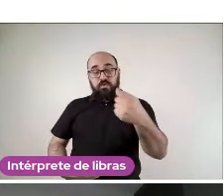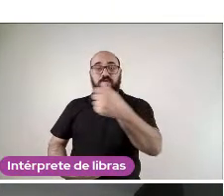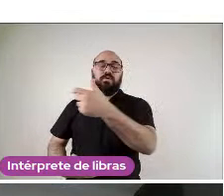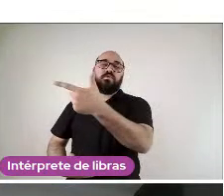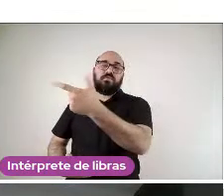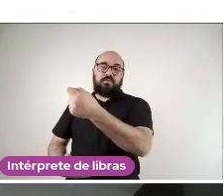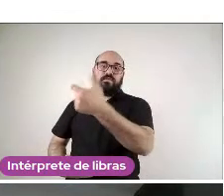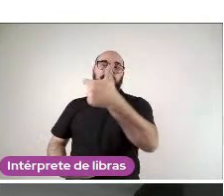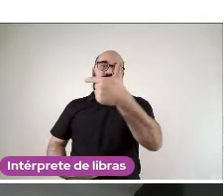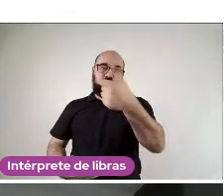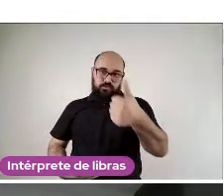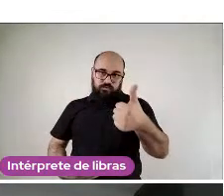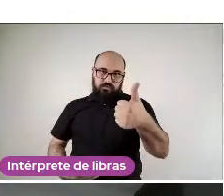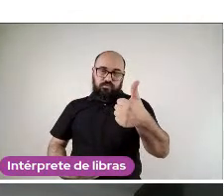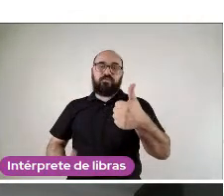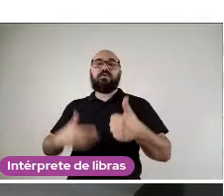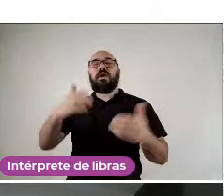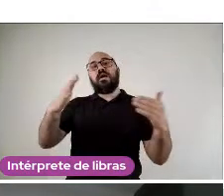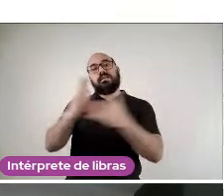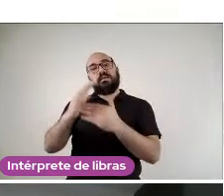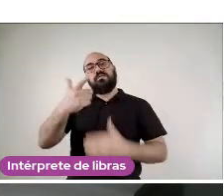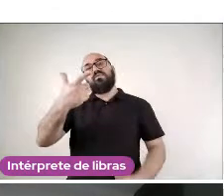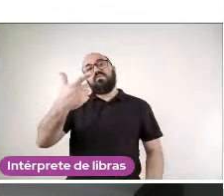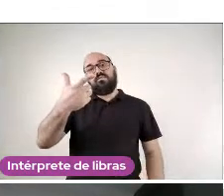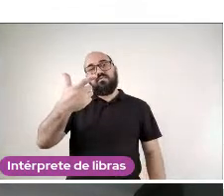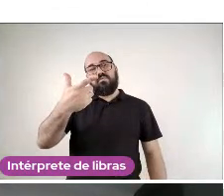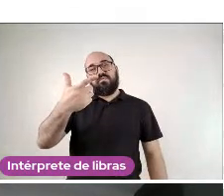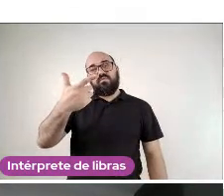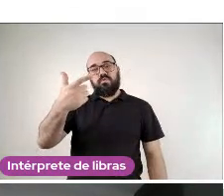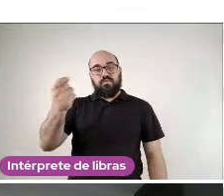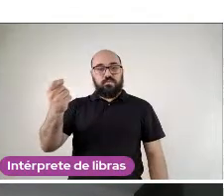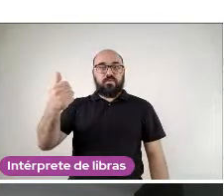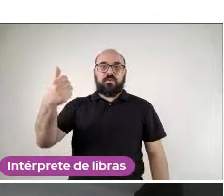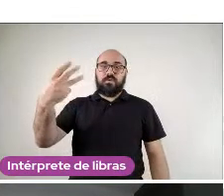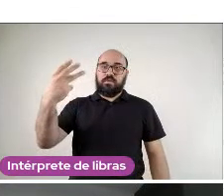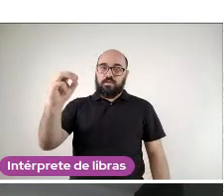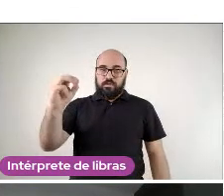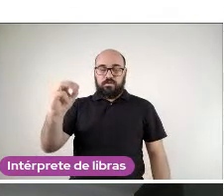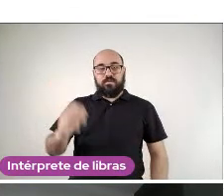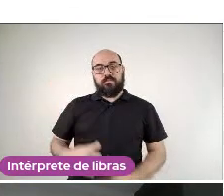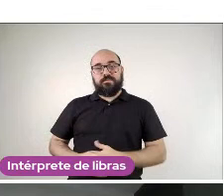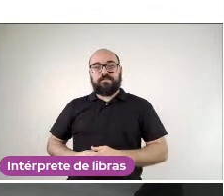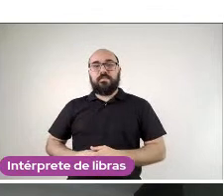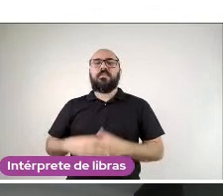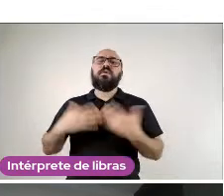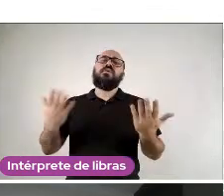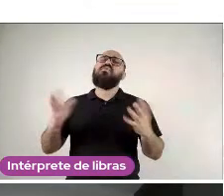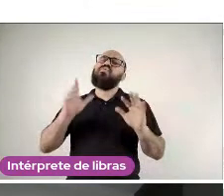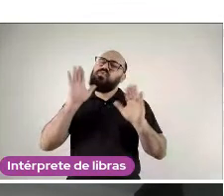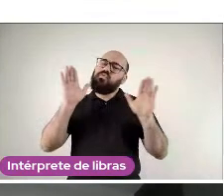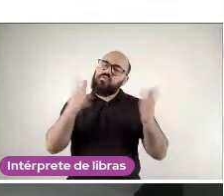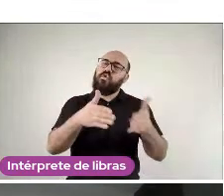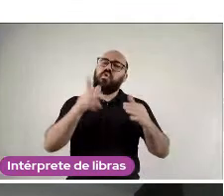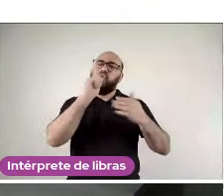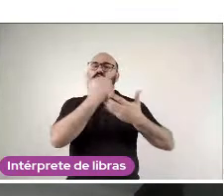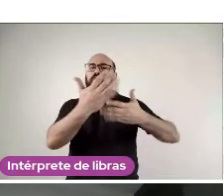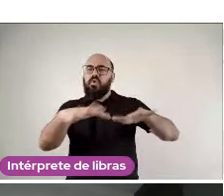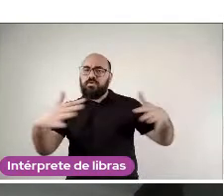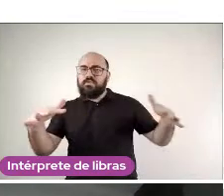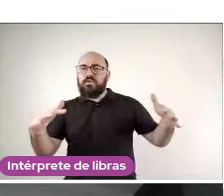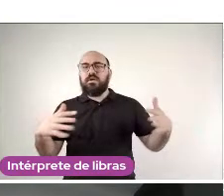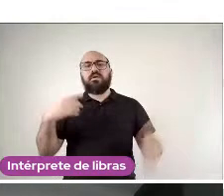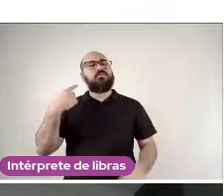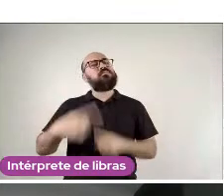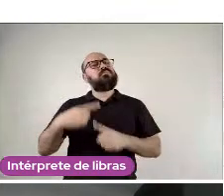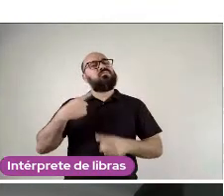por que é importante, né, termos uma década dedicada ao oceano? O primeiro aspecto que fez com